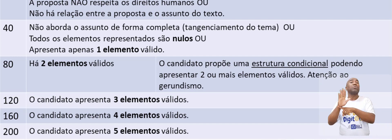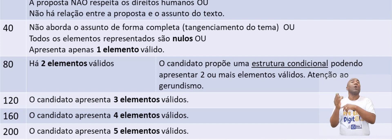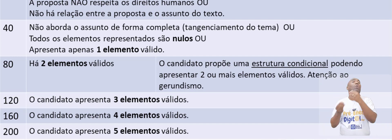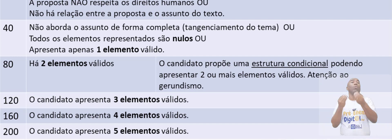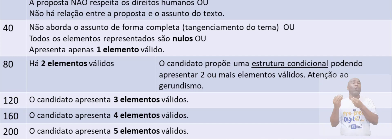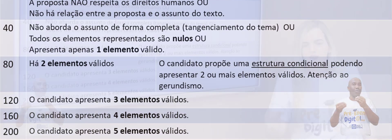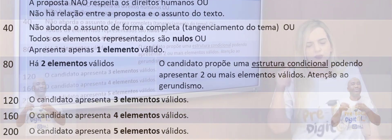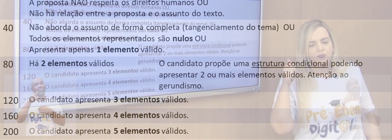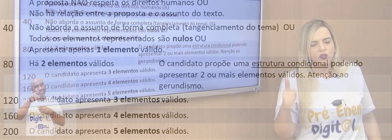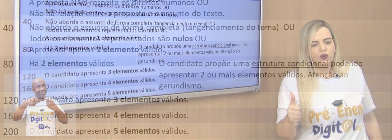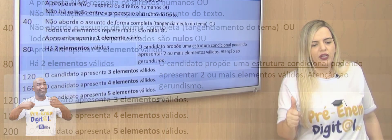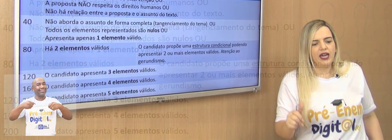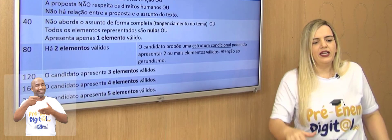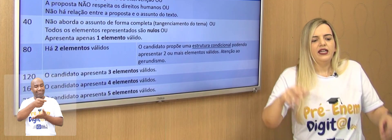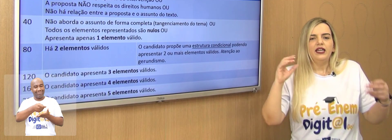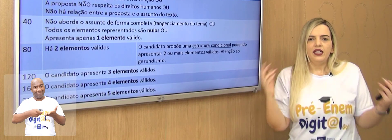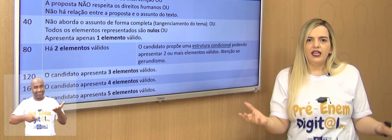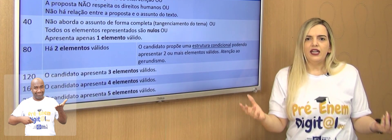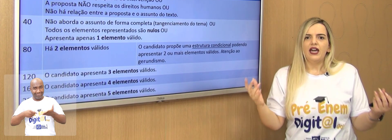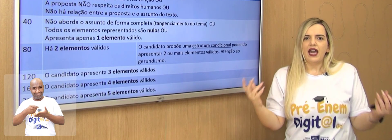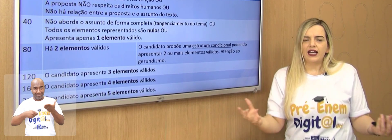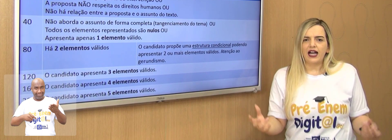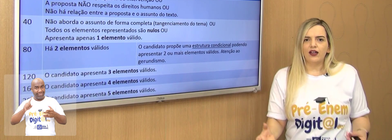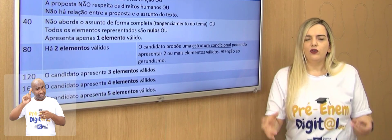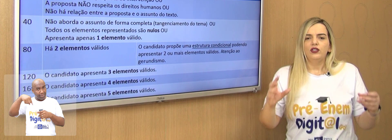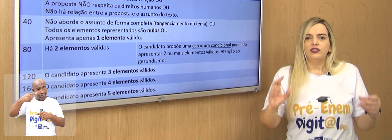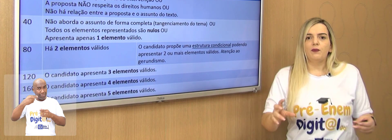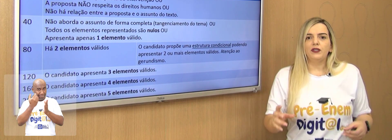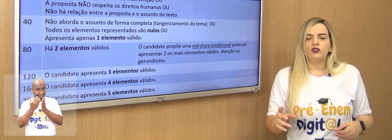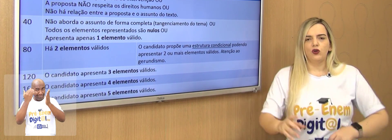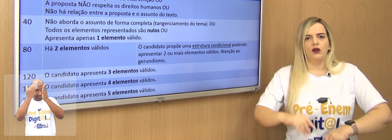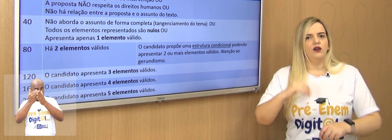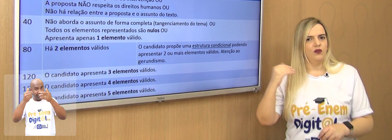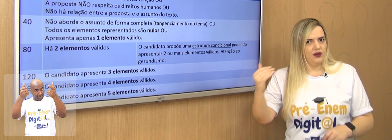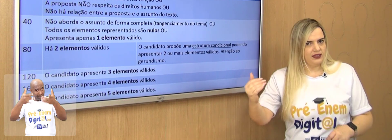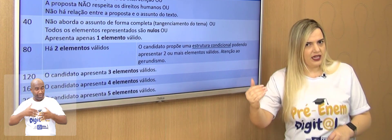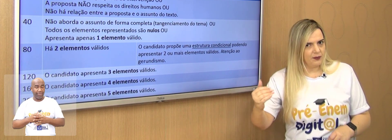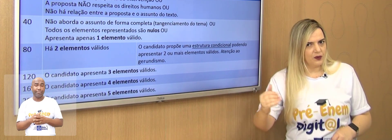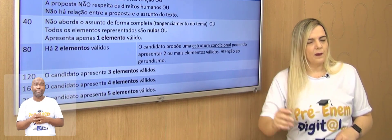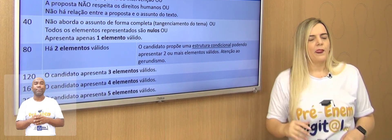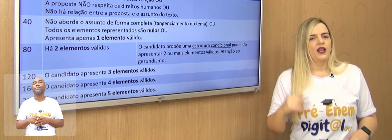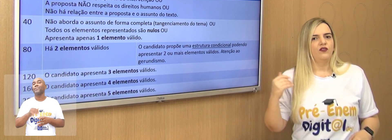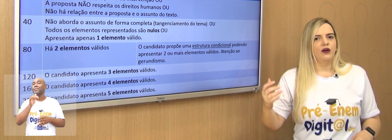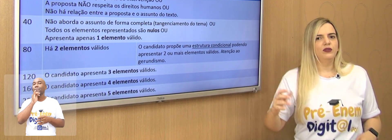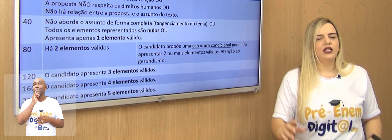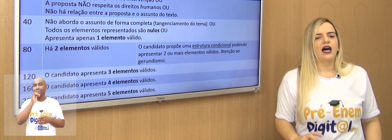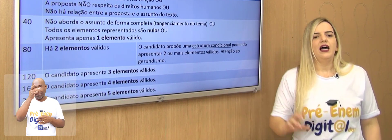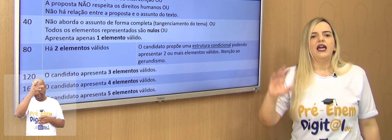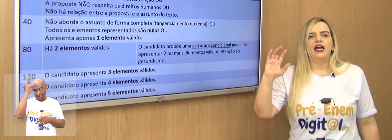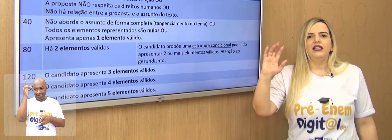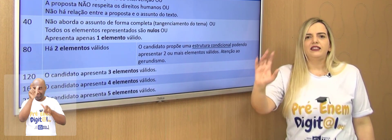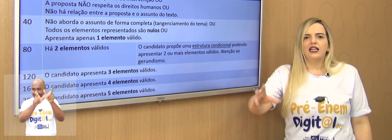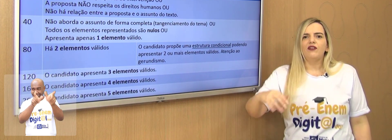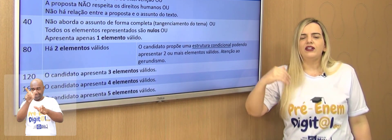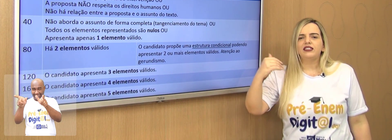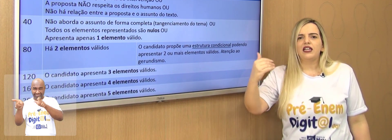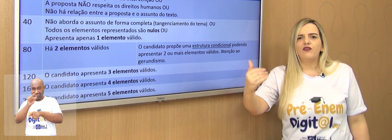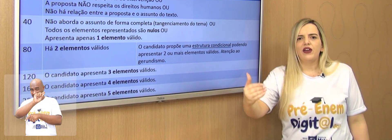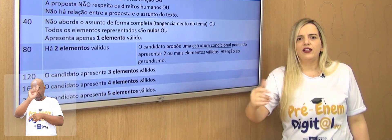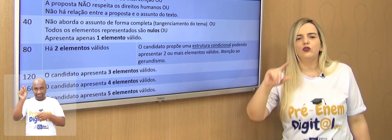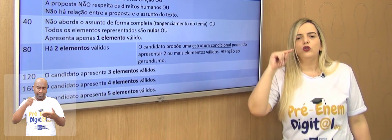só para falar sobre isso. Ok? E, é claro, se a pessoa... Um exemplo... Vamos lá, ela